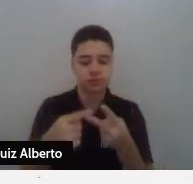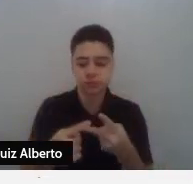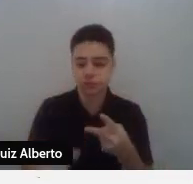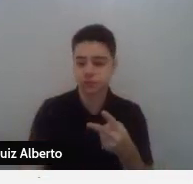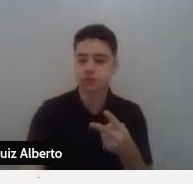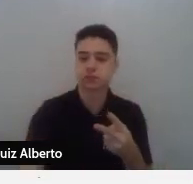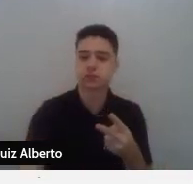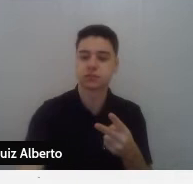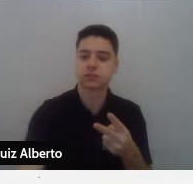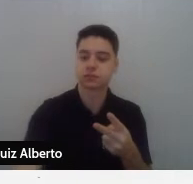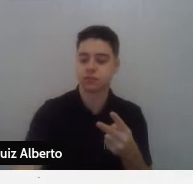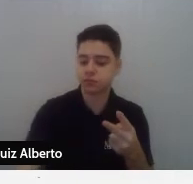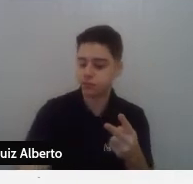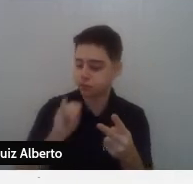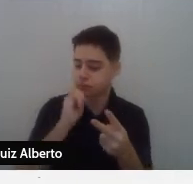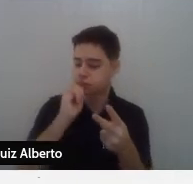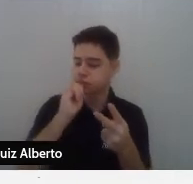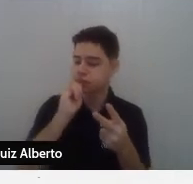vem